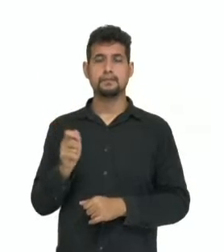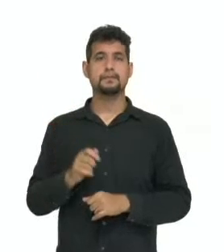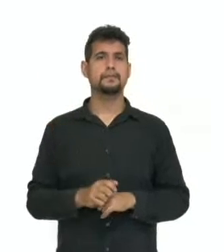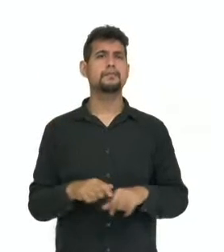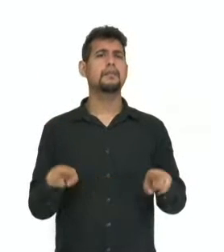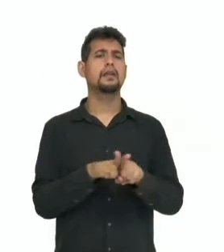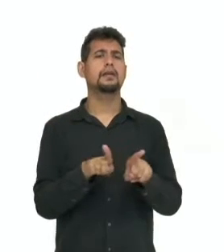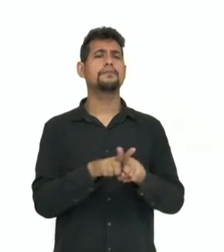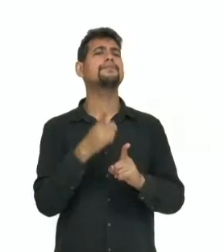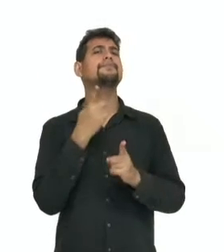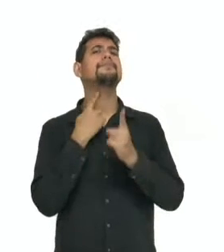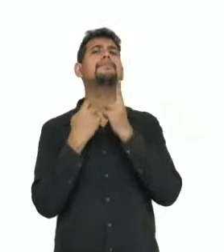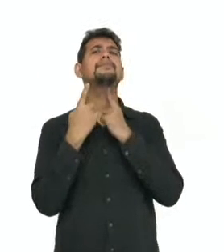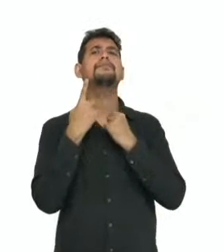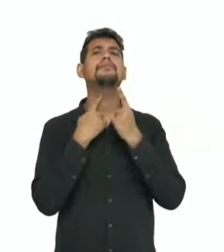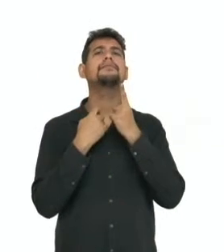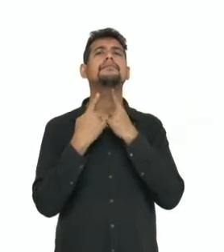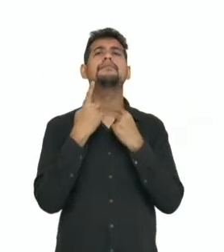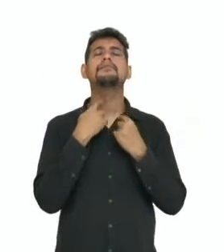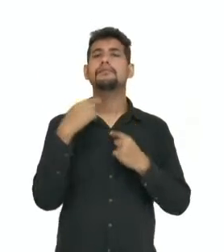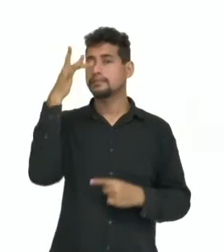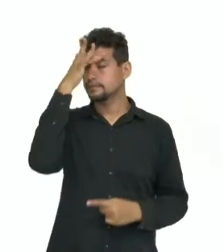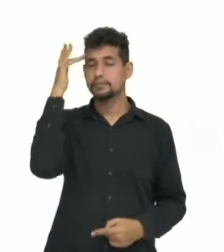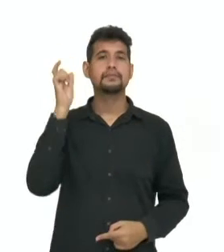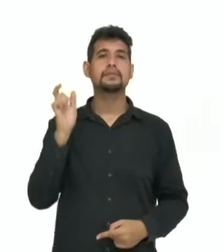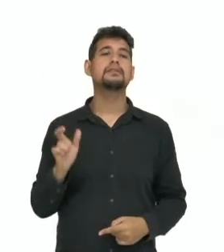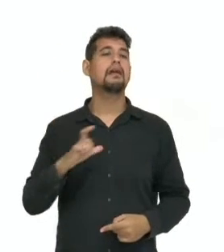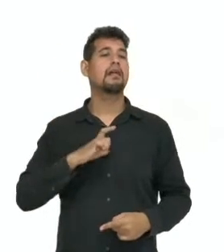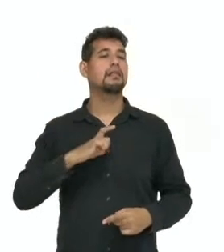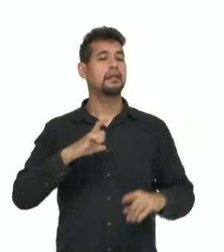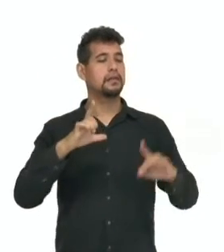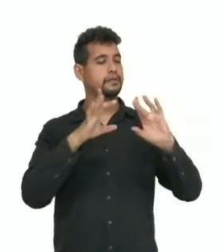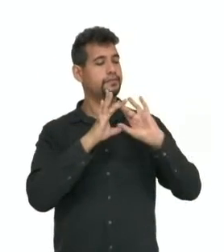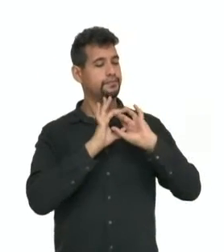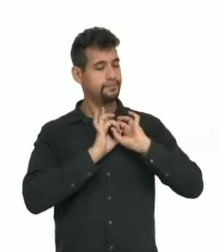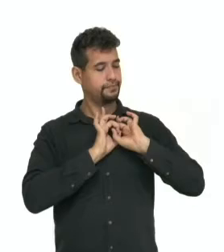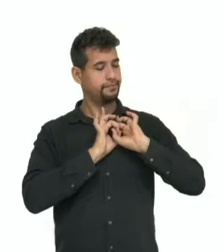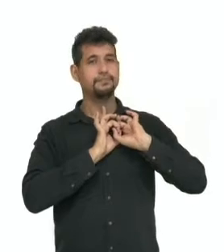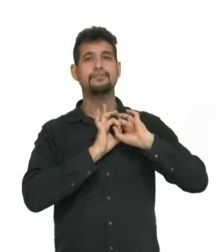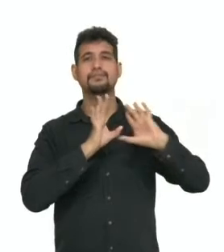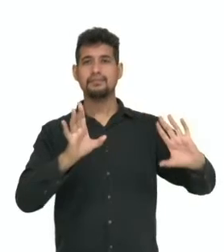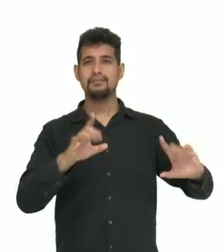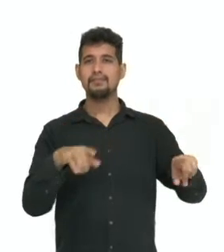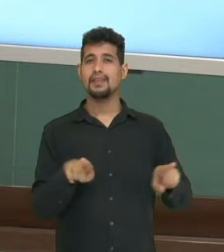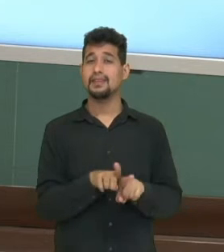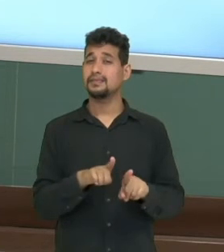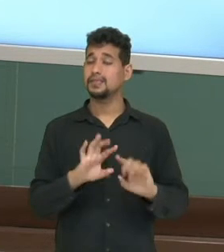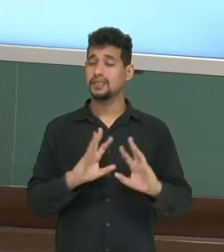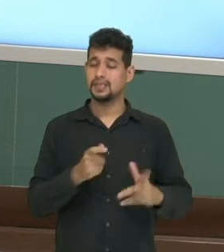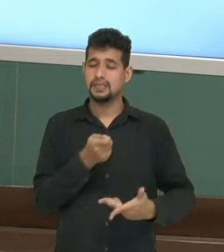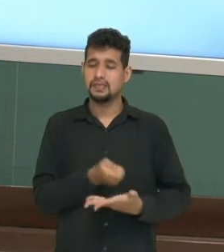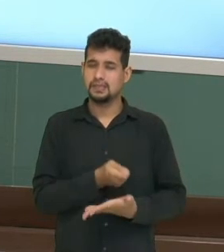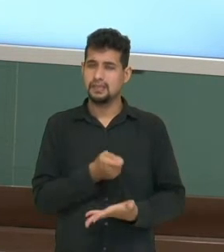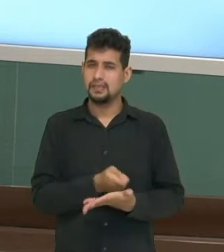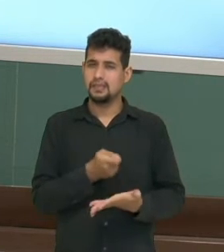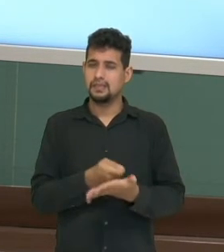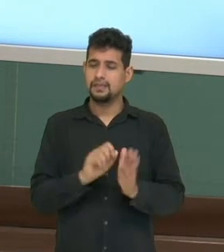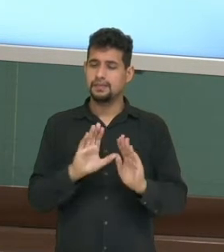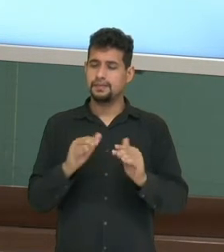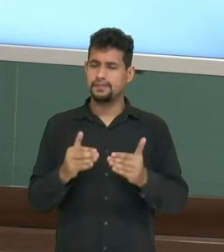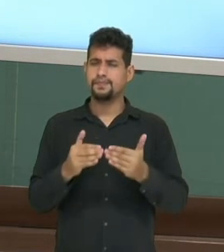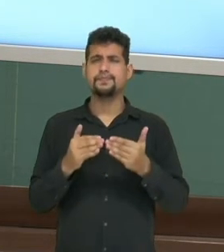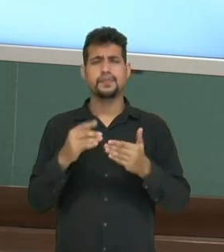o desejo dessas pessoas de se libertar dessas imposições feitas pelo regime